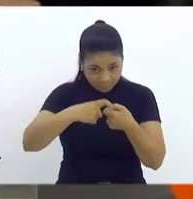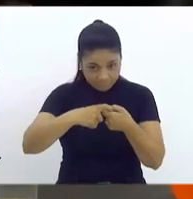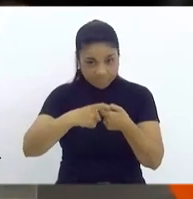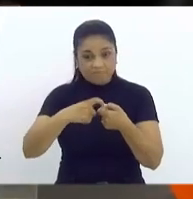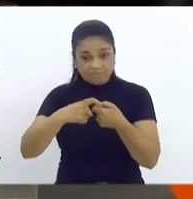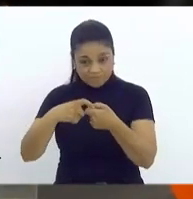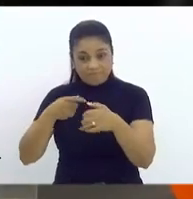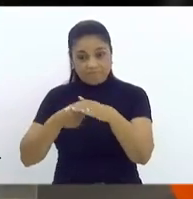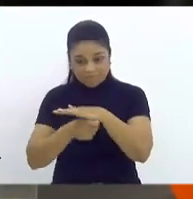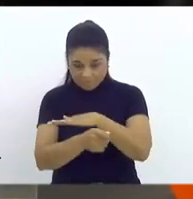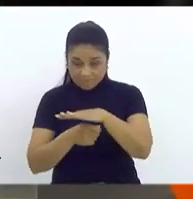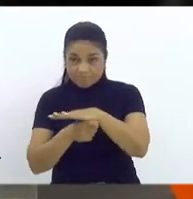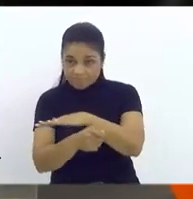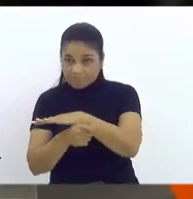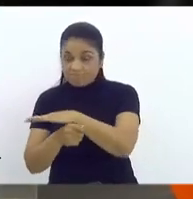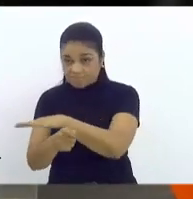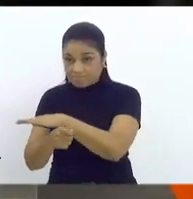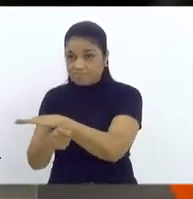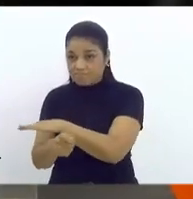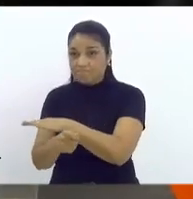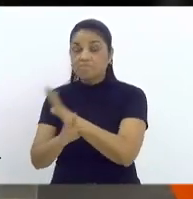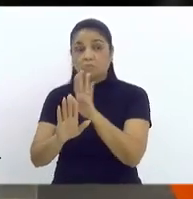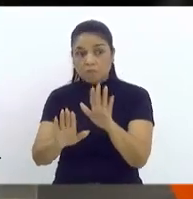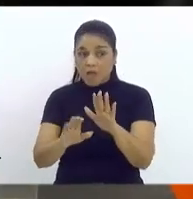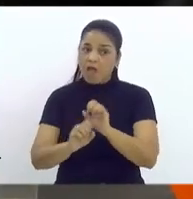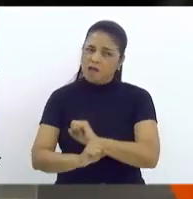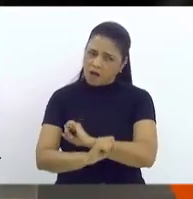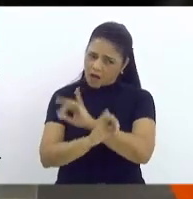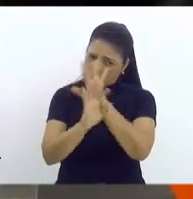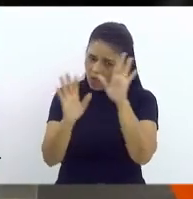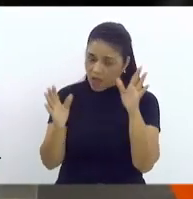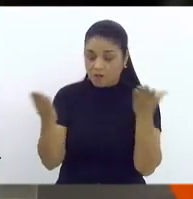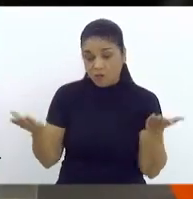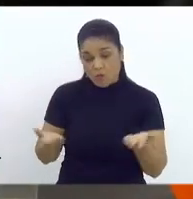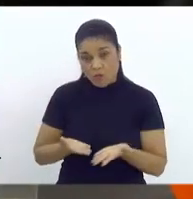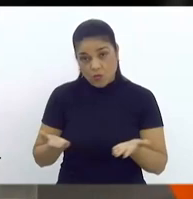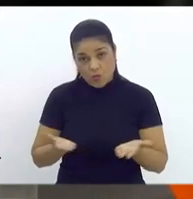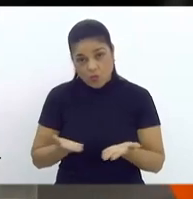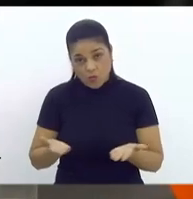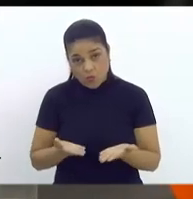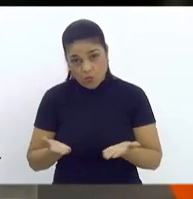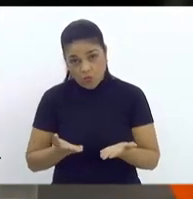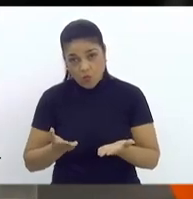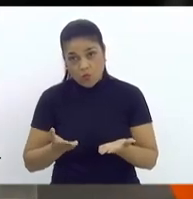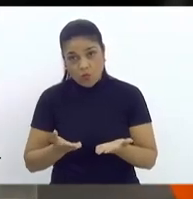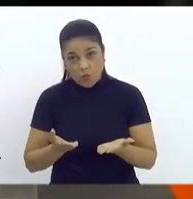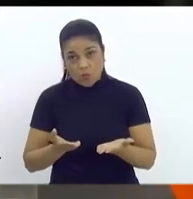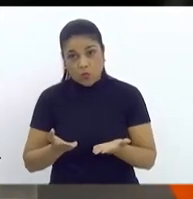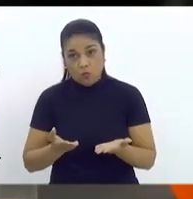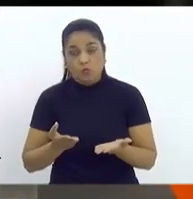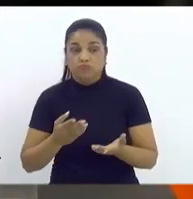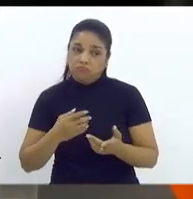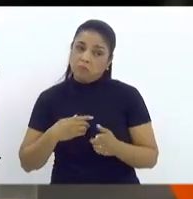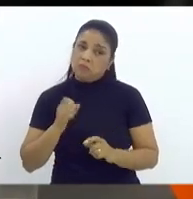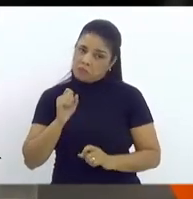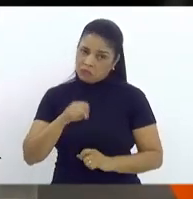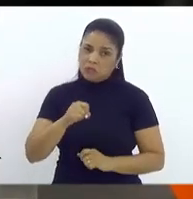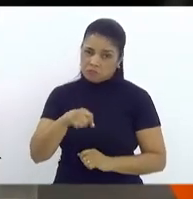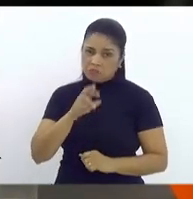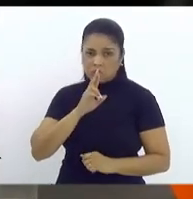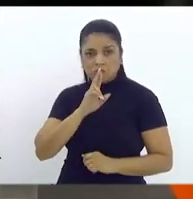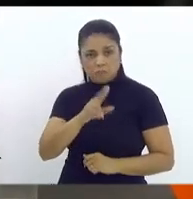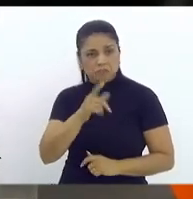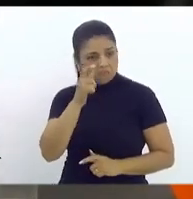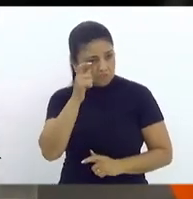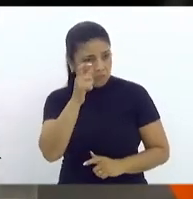nos investidores, mas é claro que até hoje o que tem sido dito é que, sim, tem